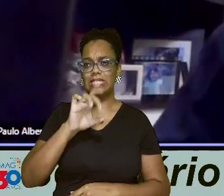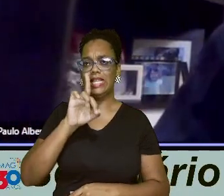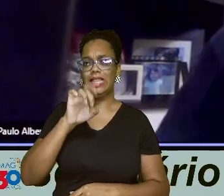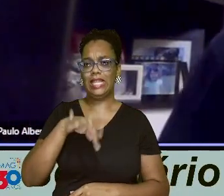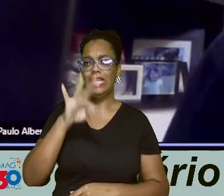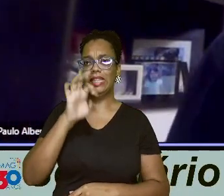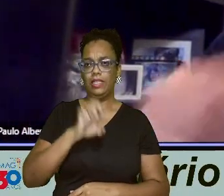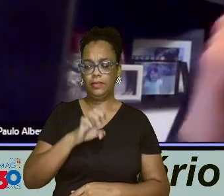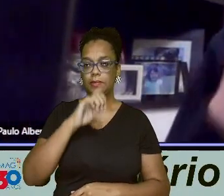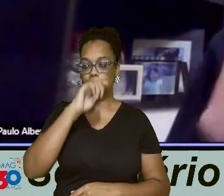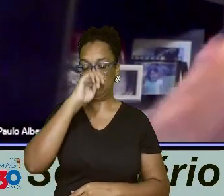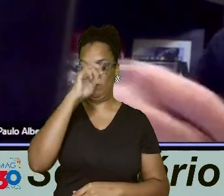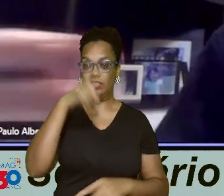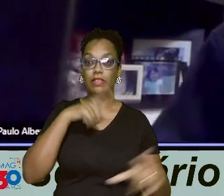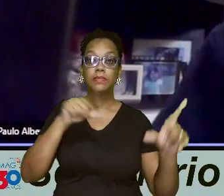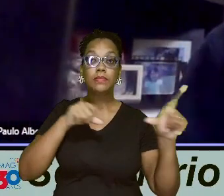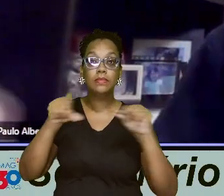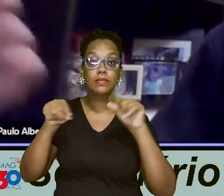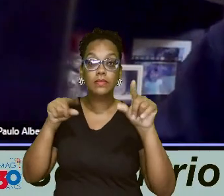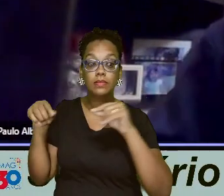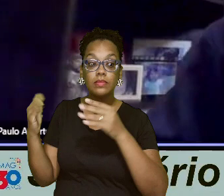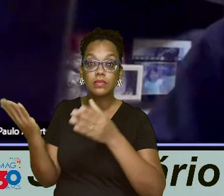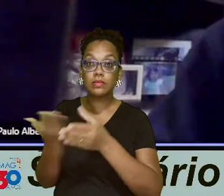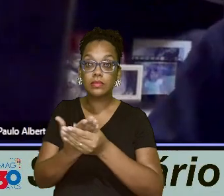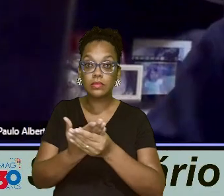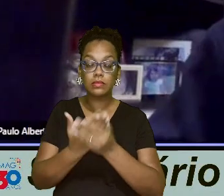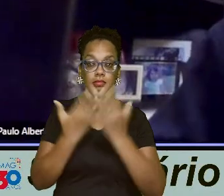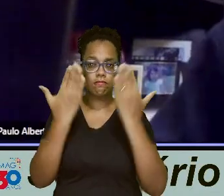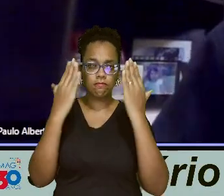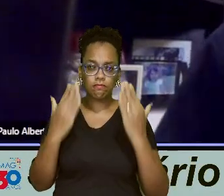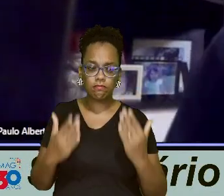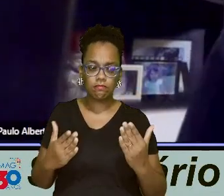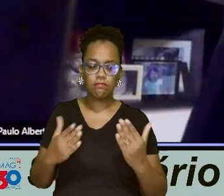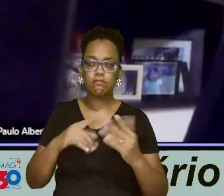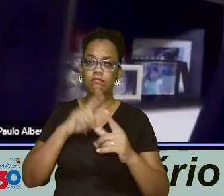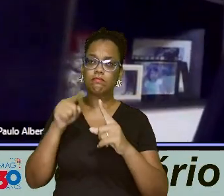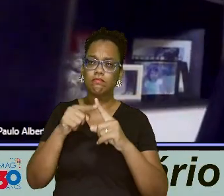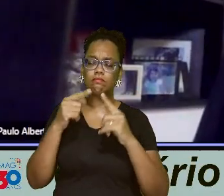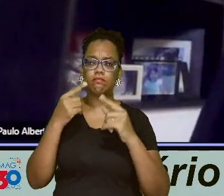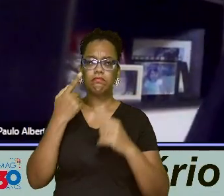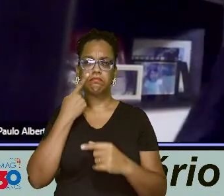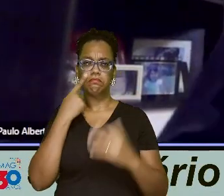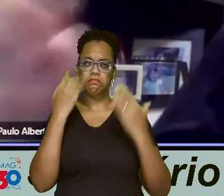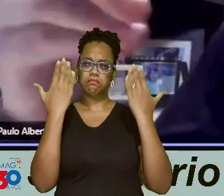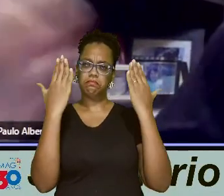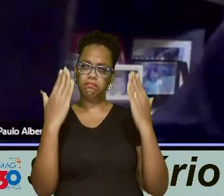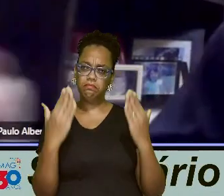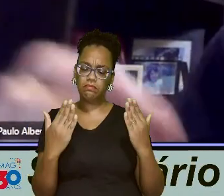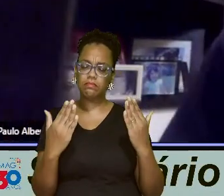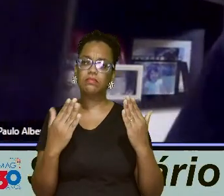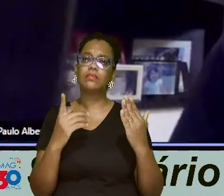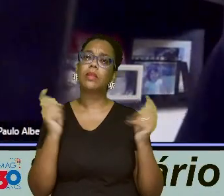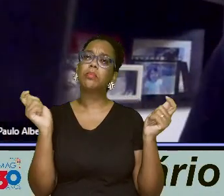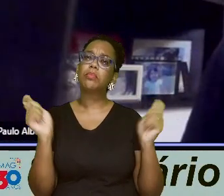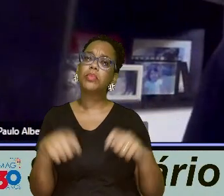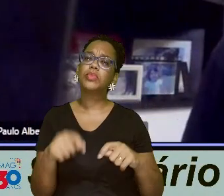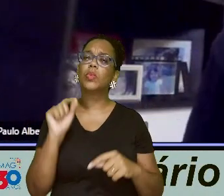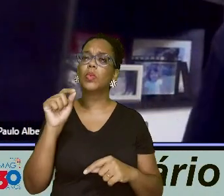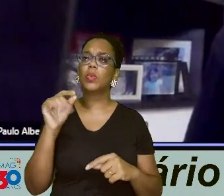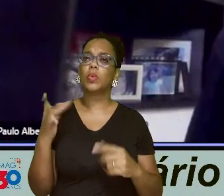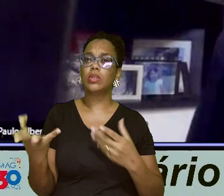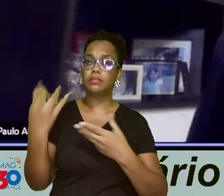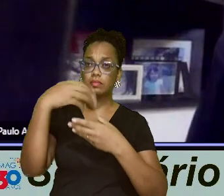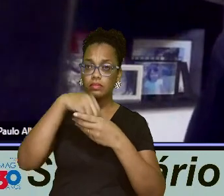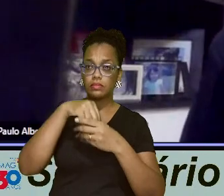de processos, exame desses processos para fins de verificação e da possibilidade de incorporar esse